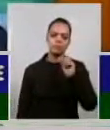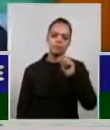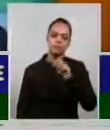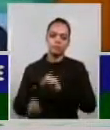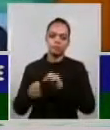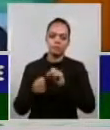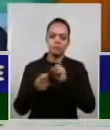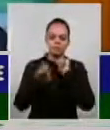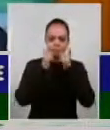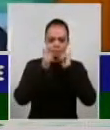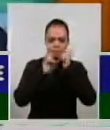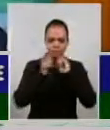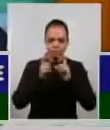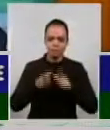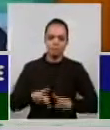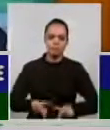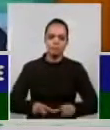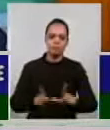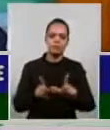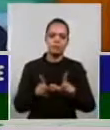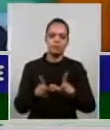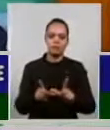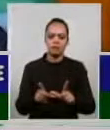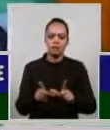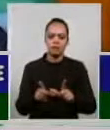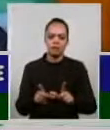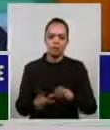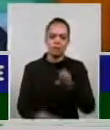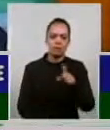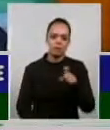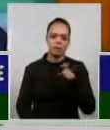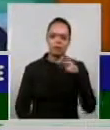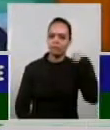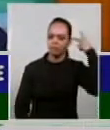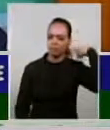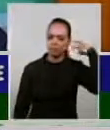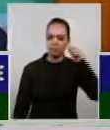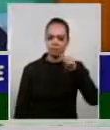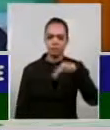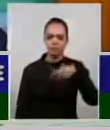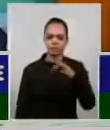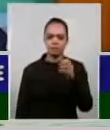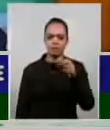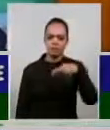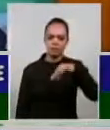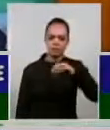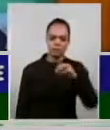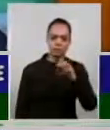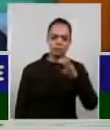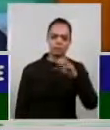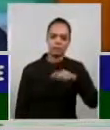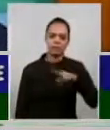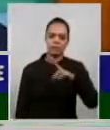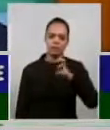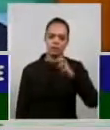realizar a sessão solene em homenagem póstuma ao ex-vereador senhor Antônio Queiroz